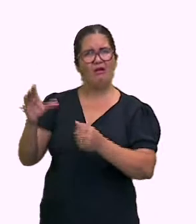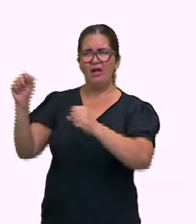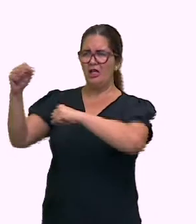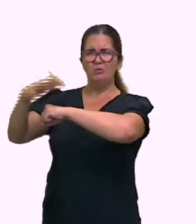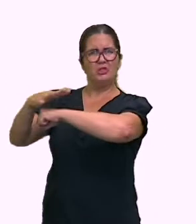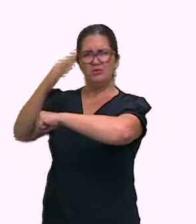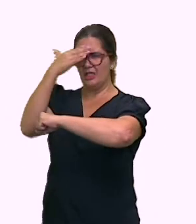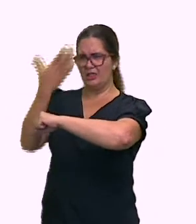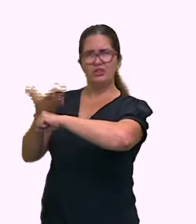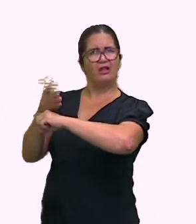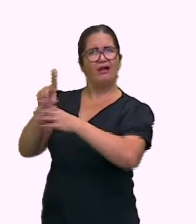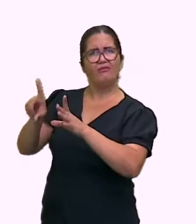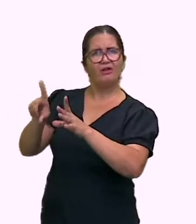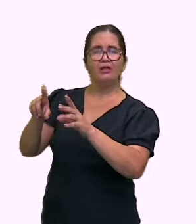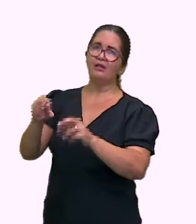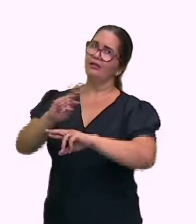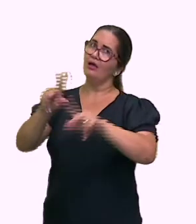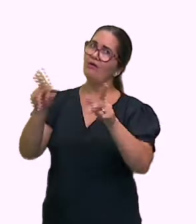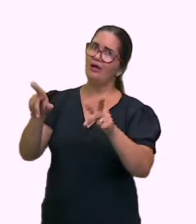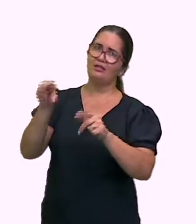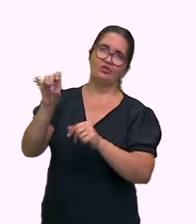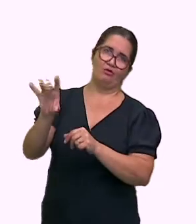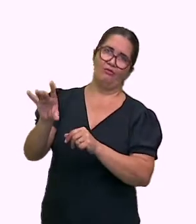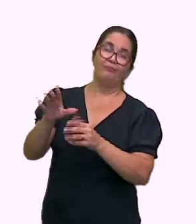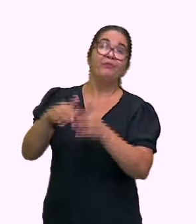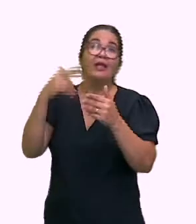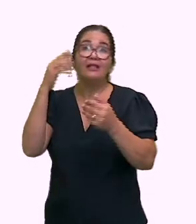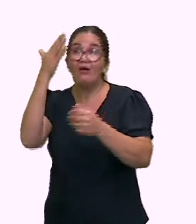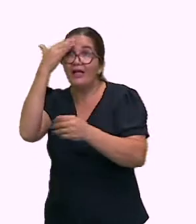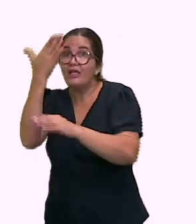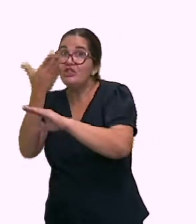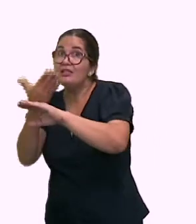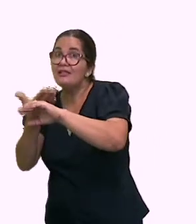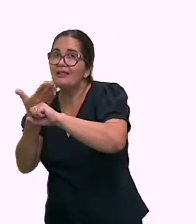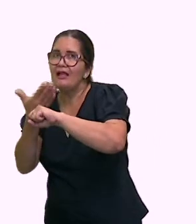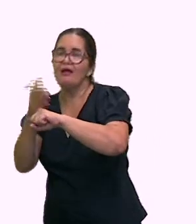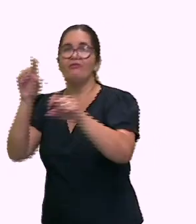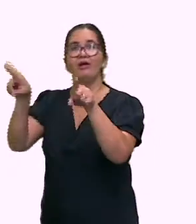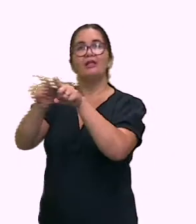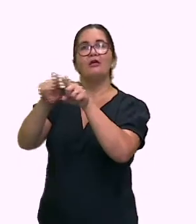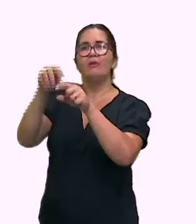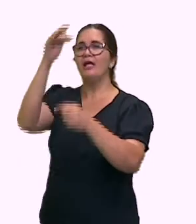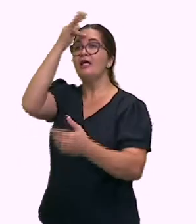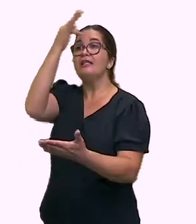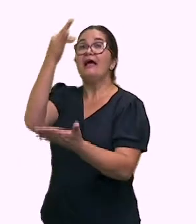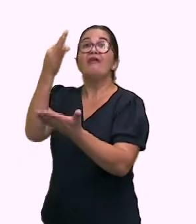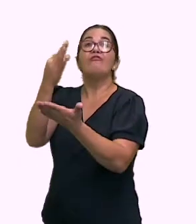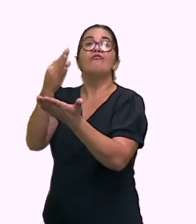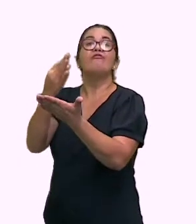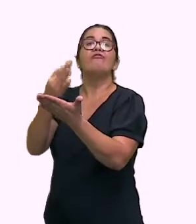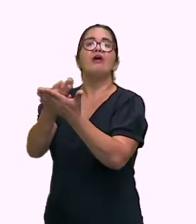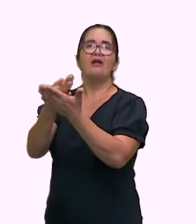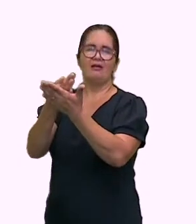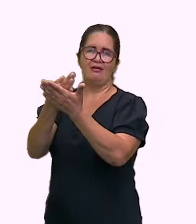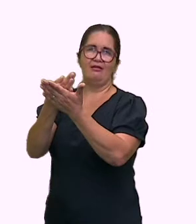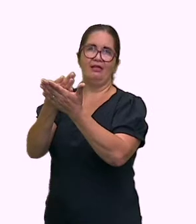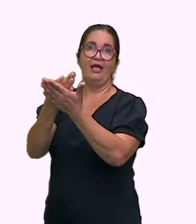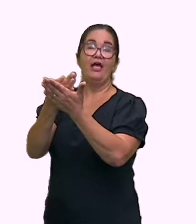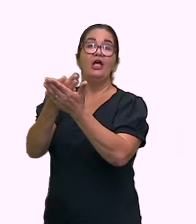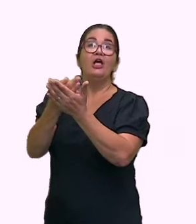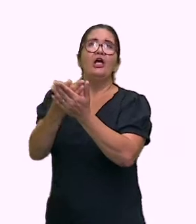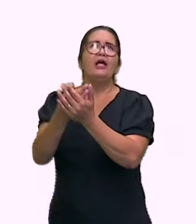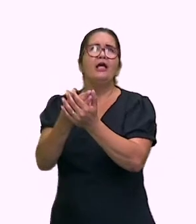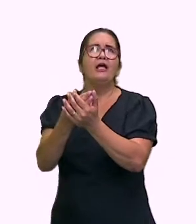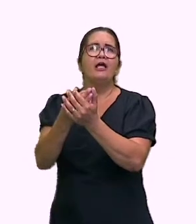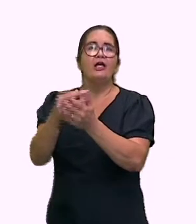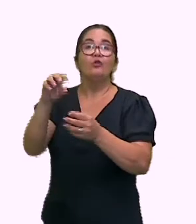iluminismo acredita? Não, não é só. Ele também acredita na crença, na razão da humanidade.